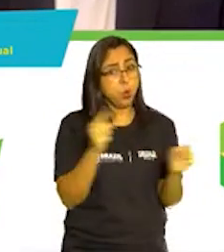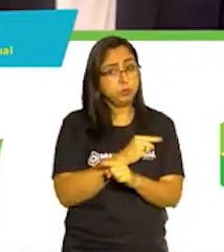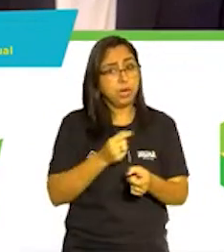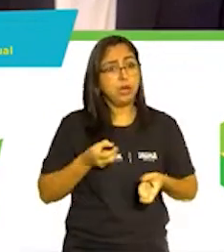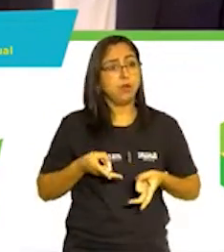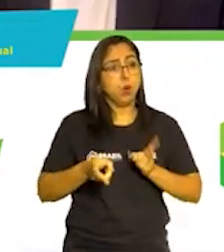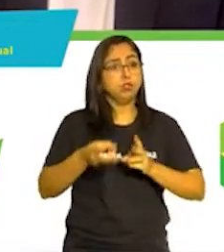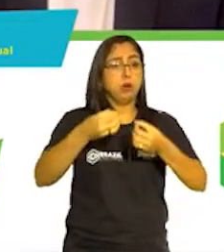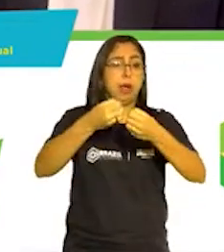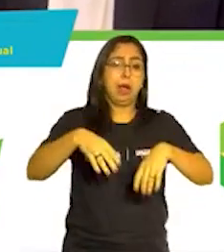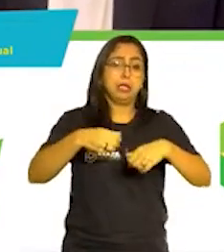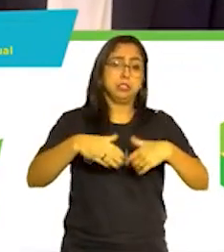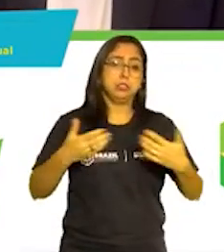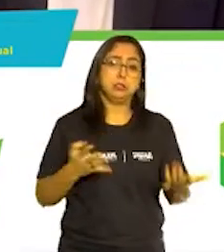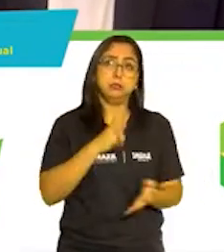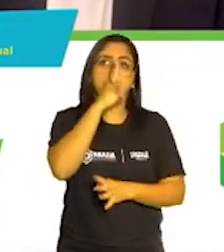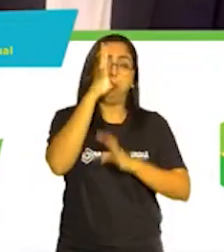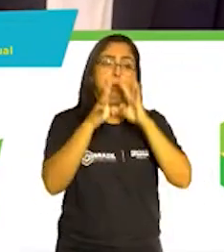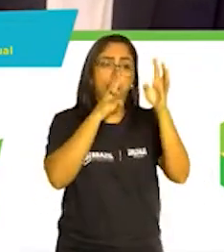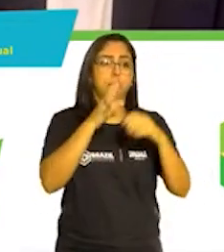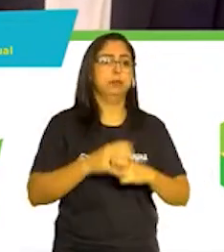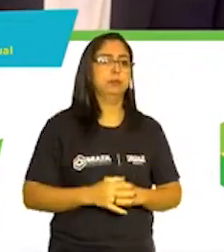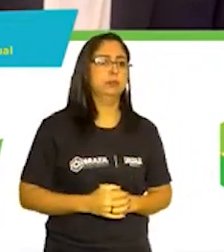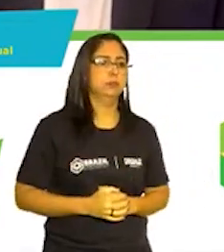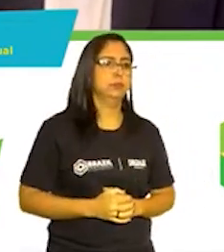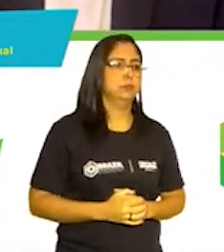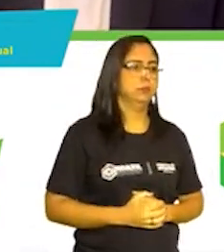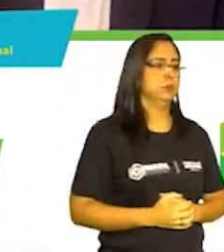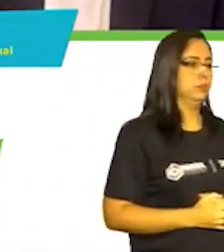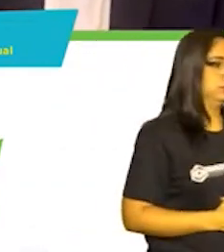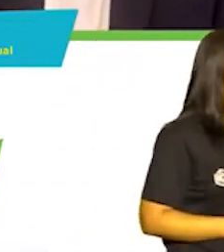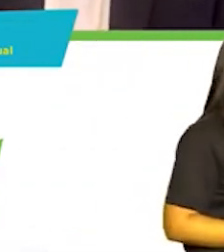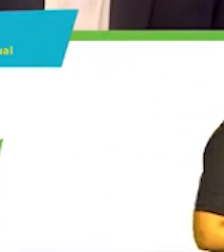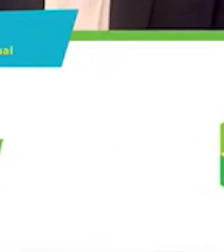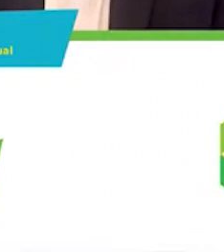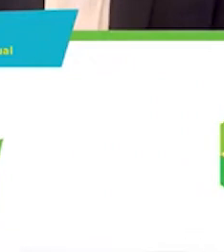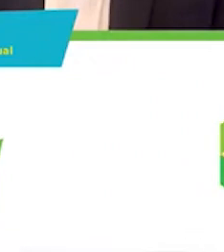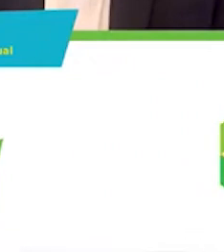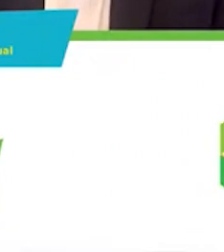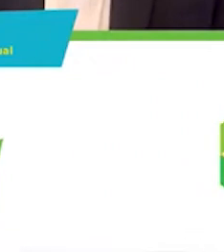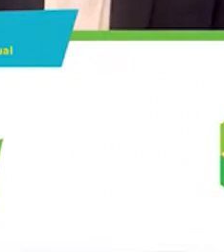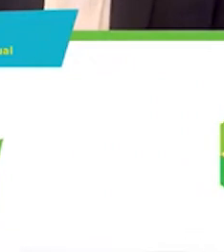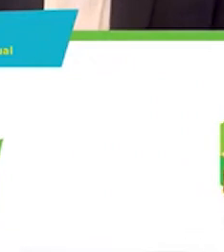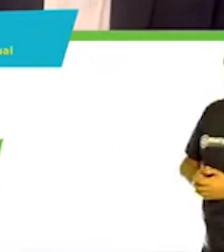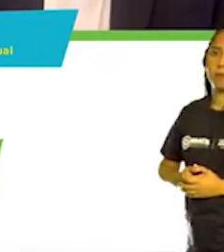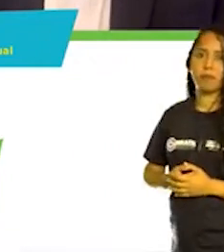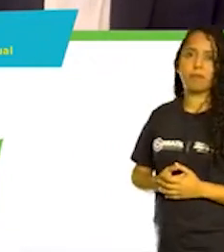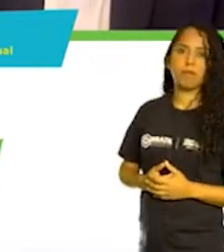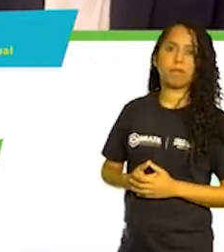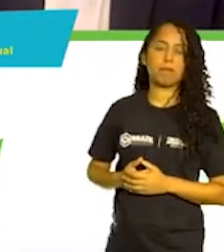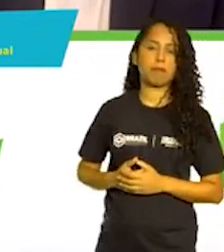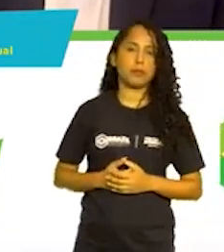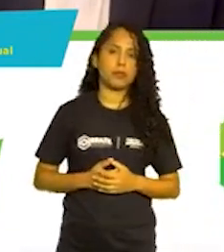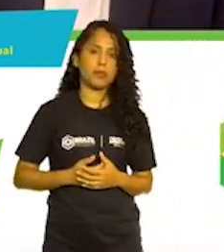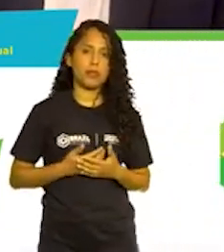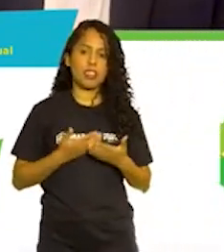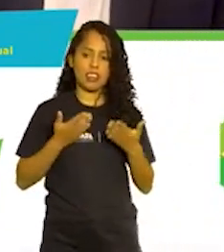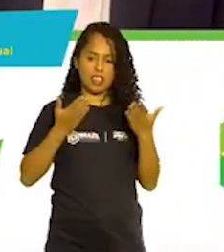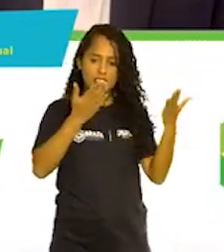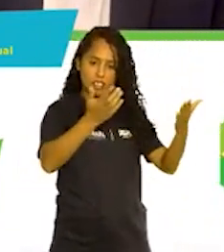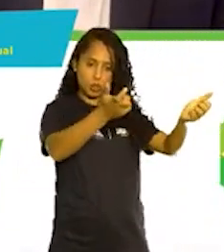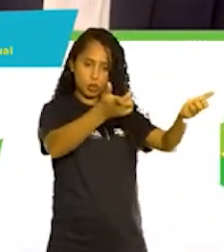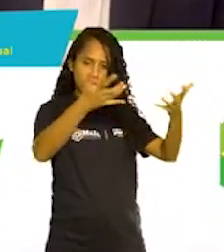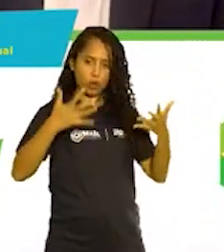retorno. O que me faz pensar que como a gente desgastou o termo reforma, né? Nós